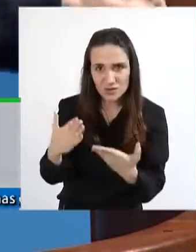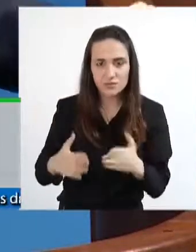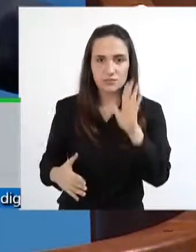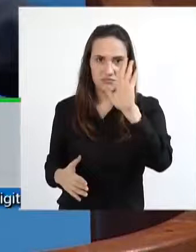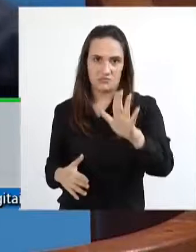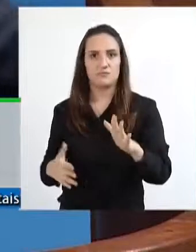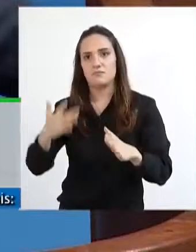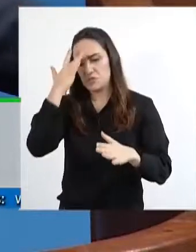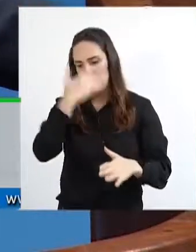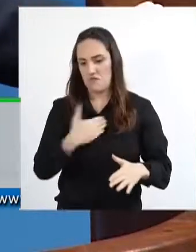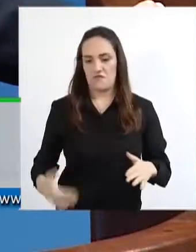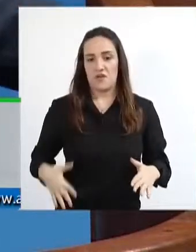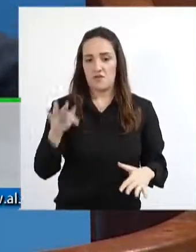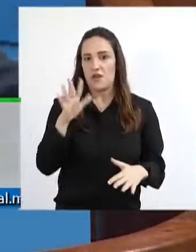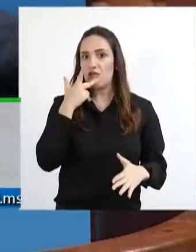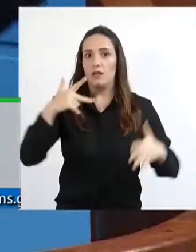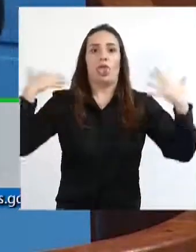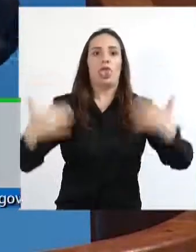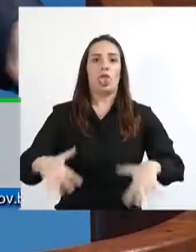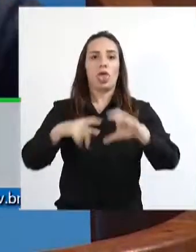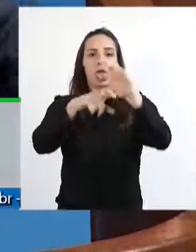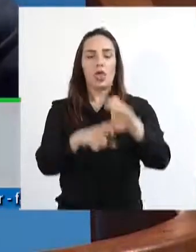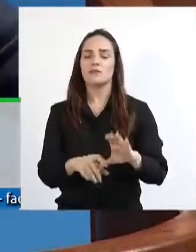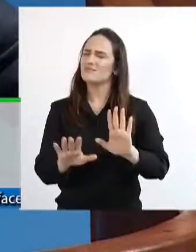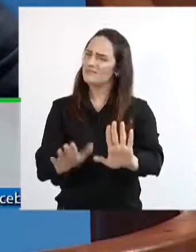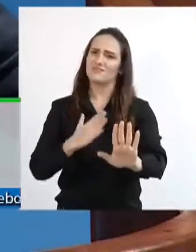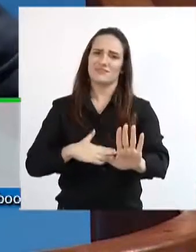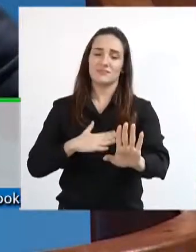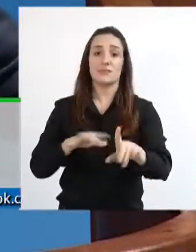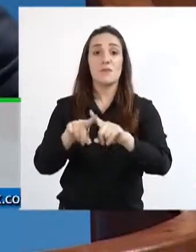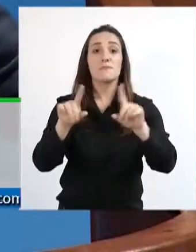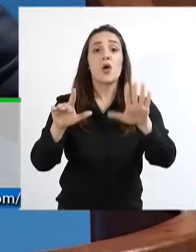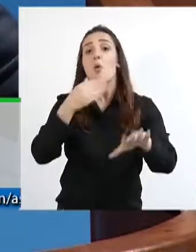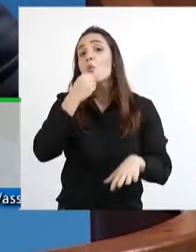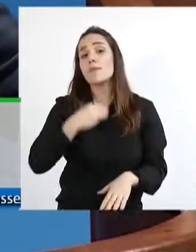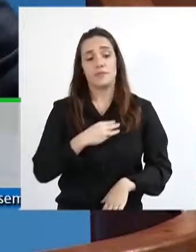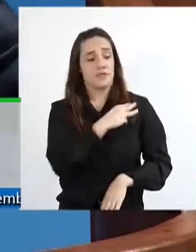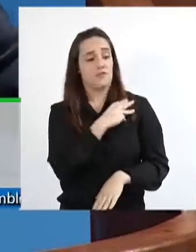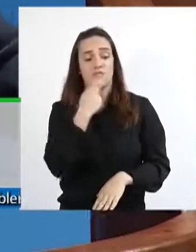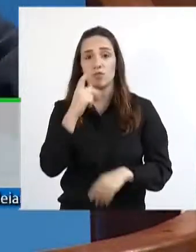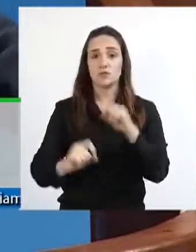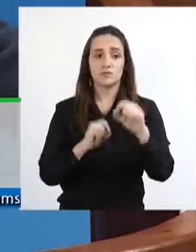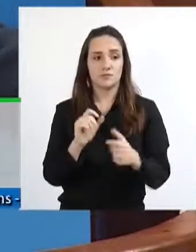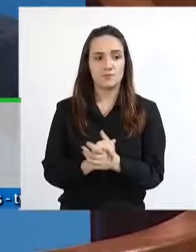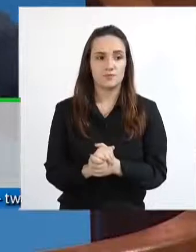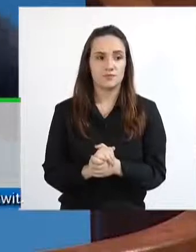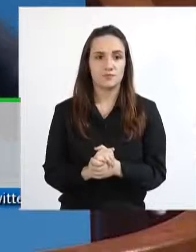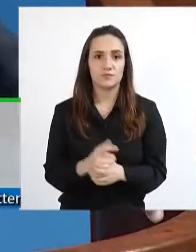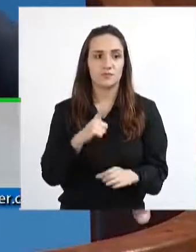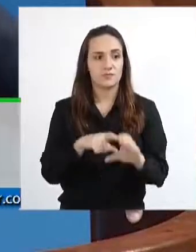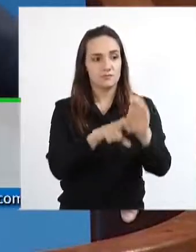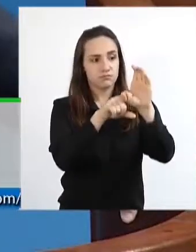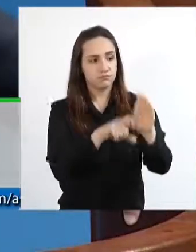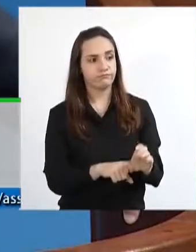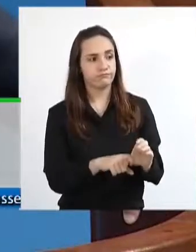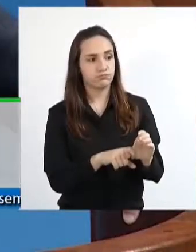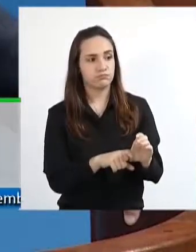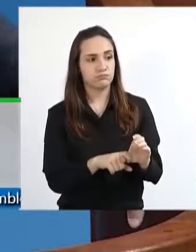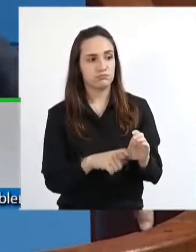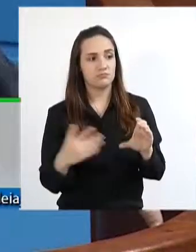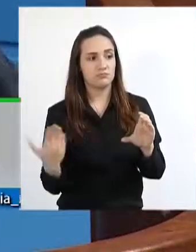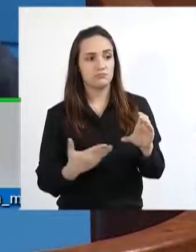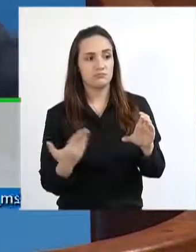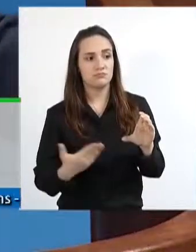alardeado pelo governo federal. Agora, o que o ministro falou aqui ontem? O déficit da Previdência que existe